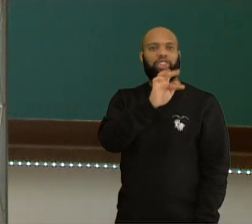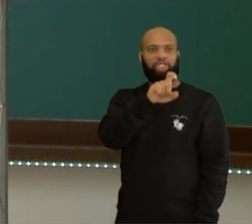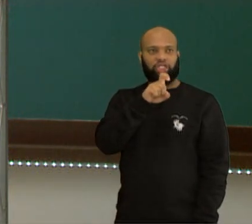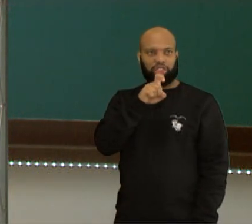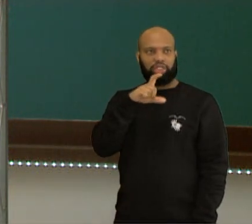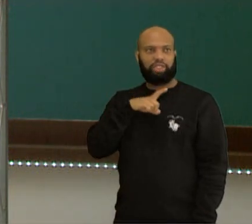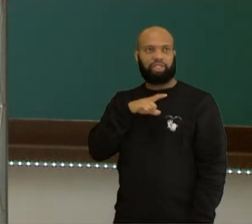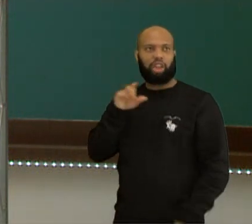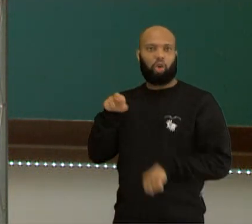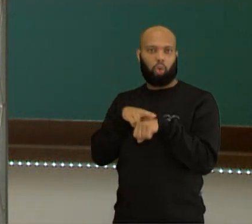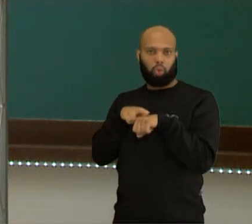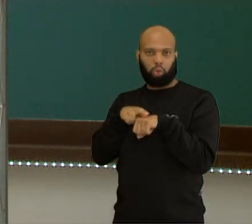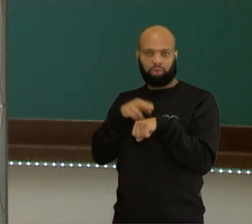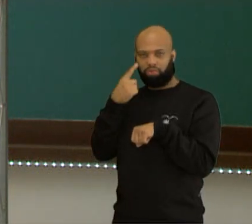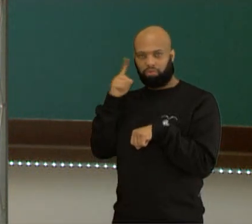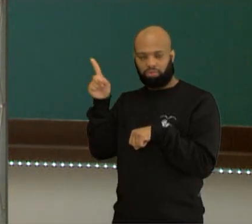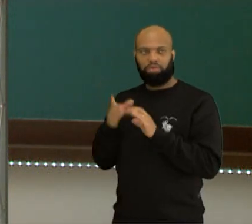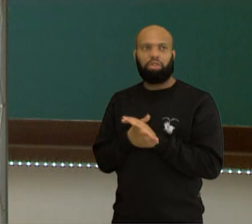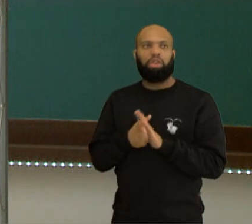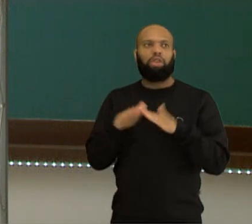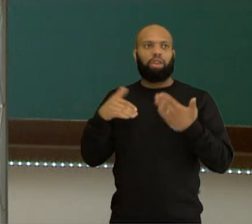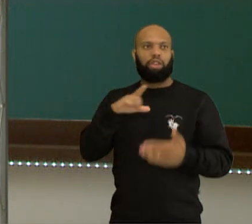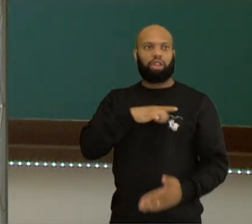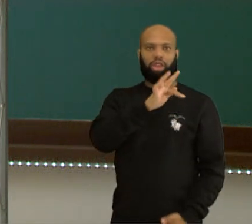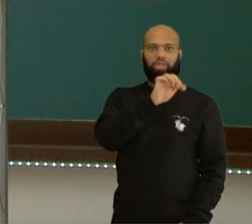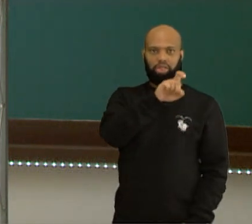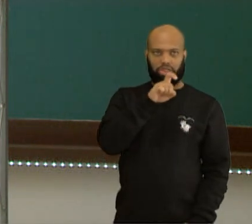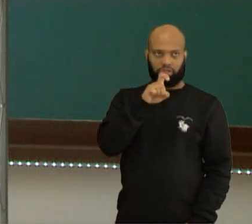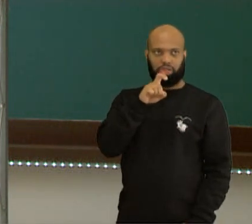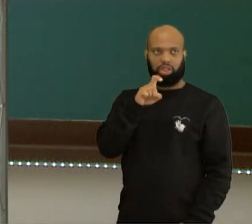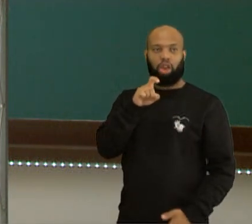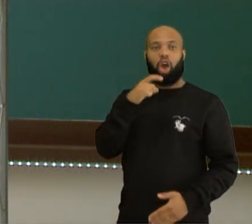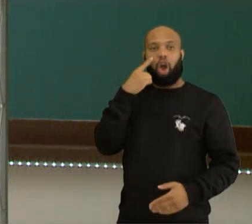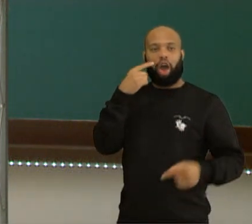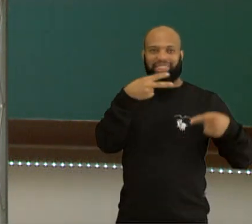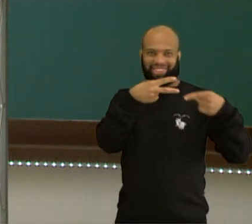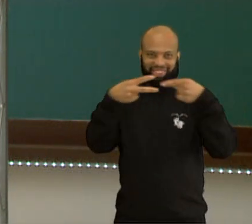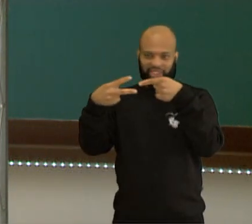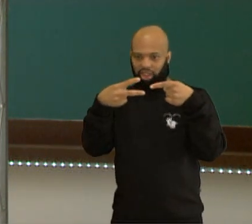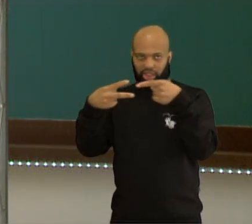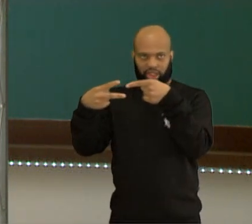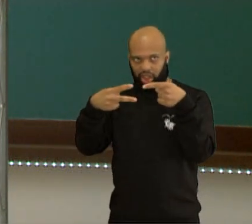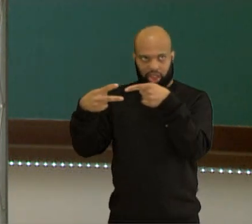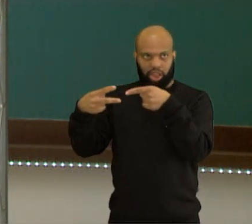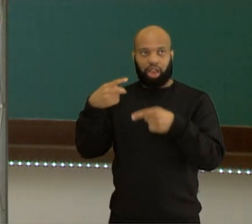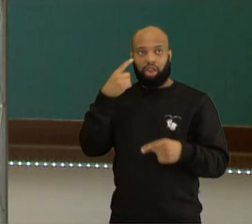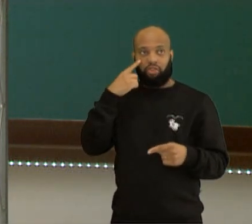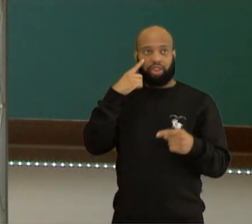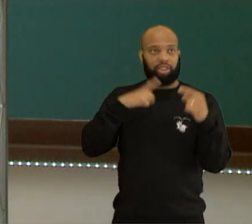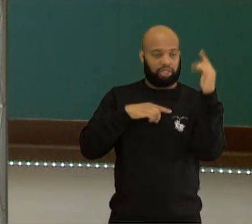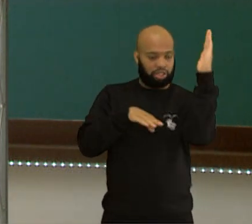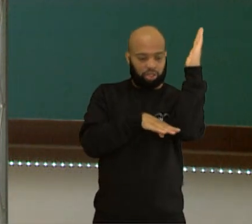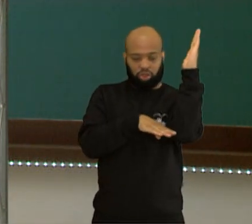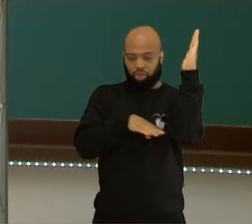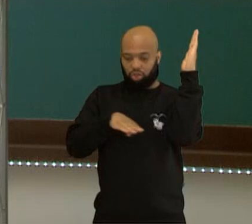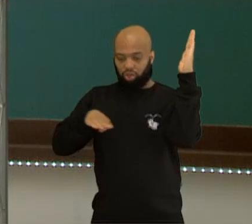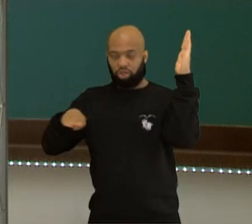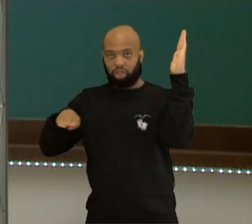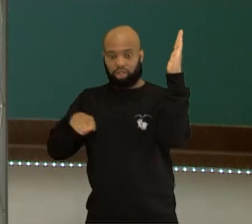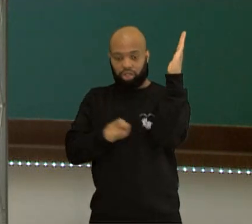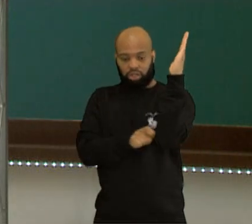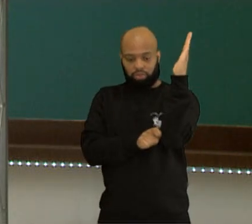tá bom? Então, f de x, ó, conforme o valor, siga a seta aqui com a professora, conforme o valor de x vai